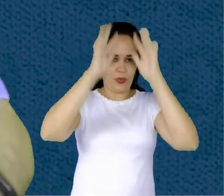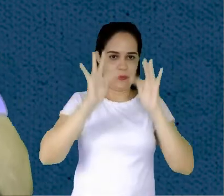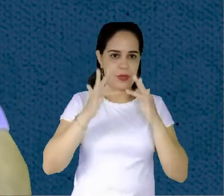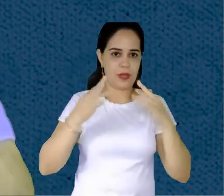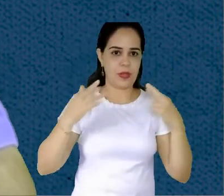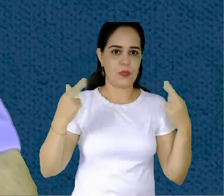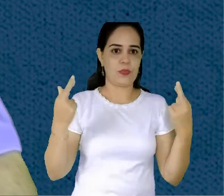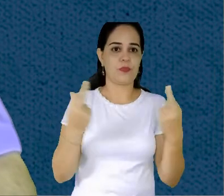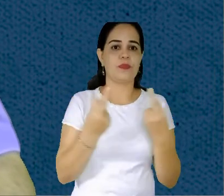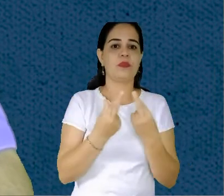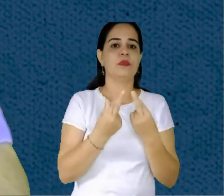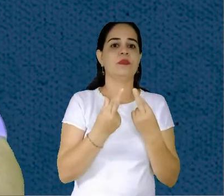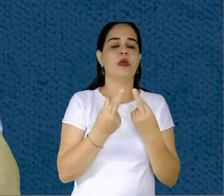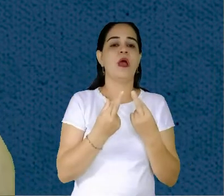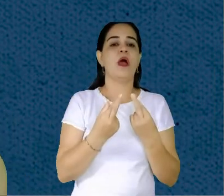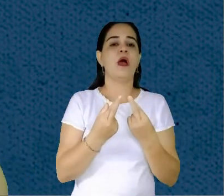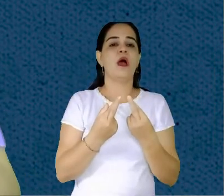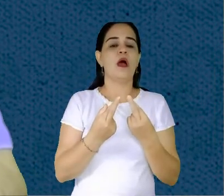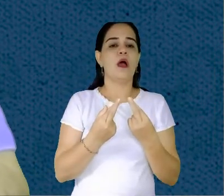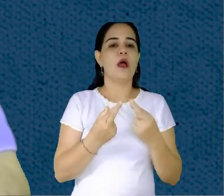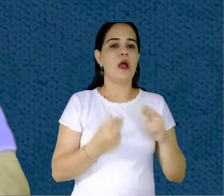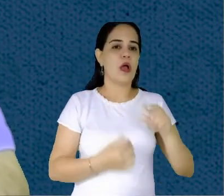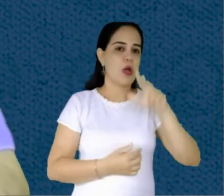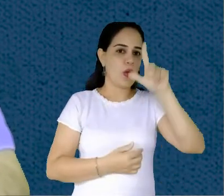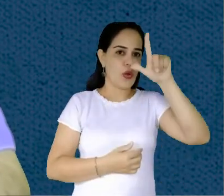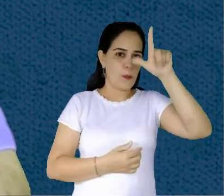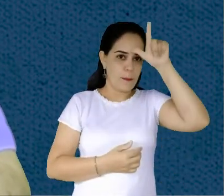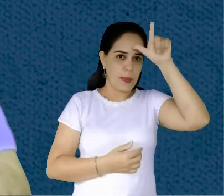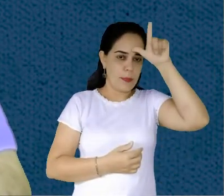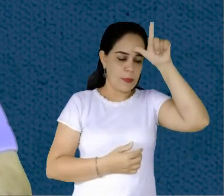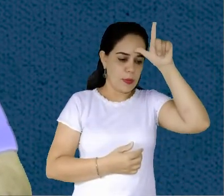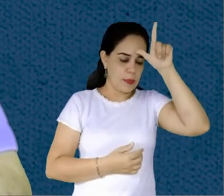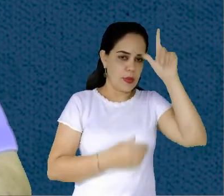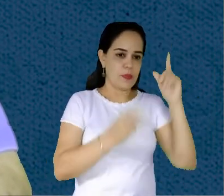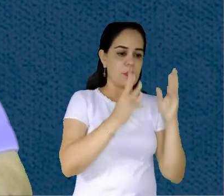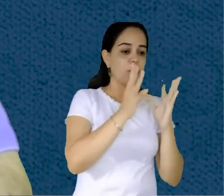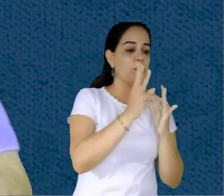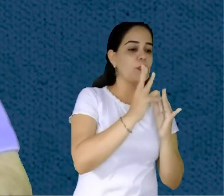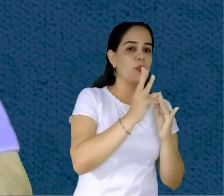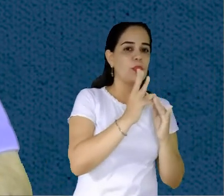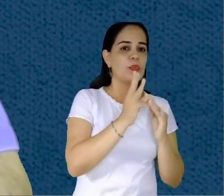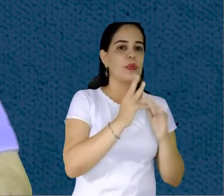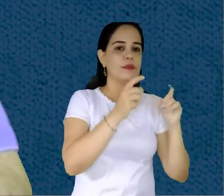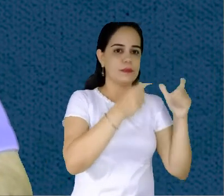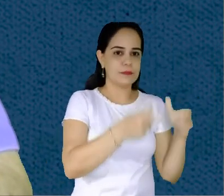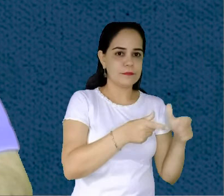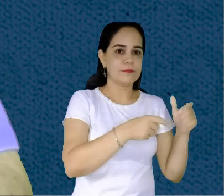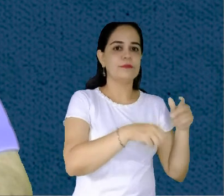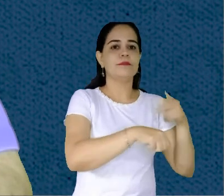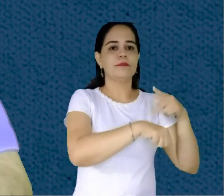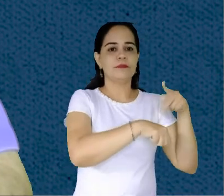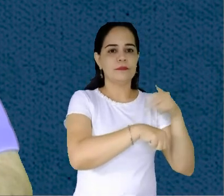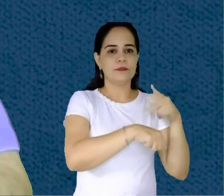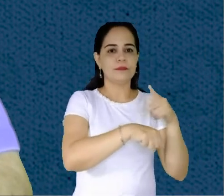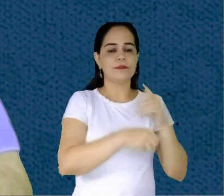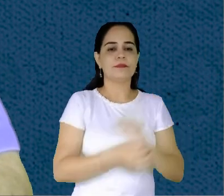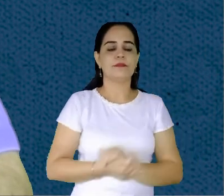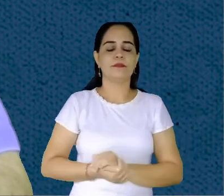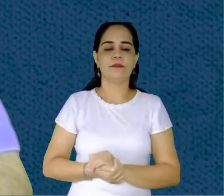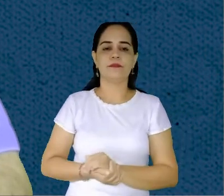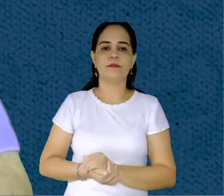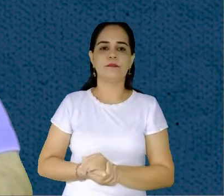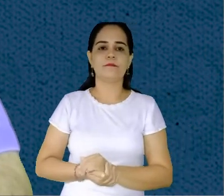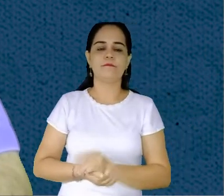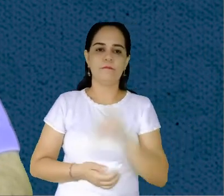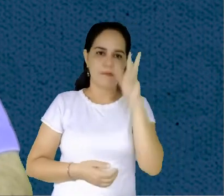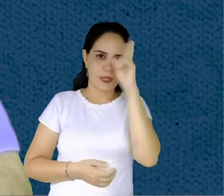indígenas canadienses. E recordando que agora, ainda no mês de julho, também o Papa